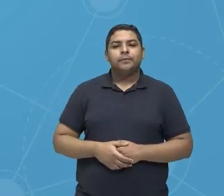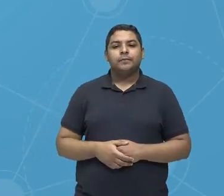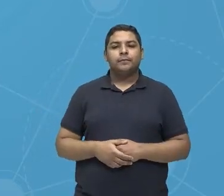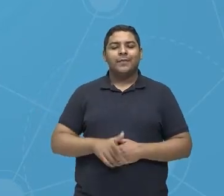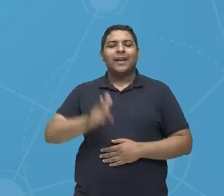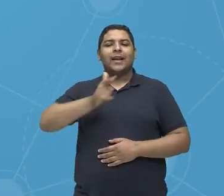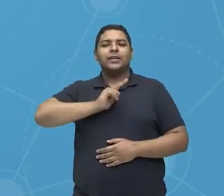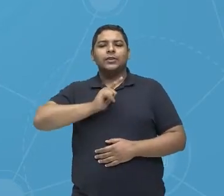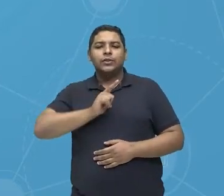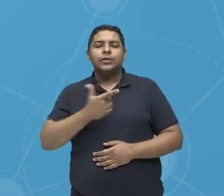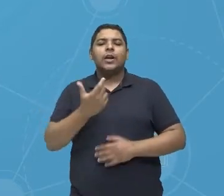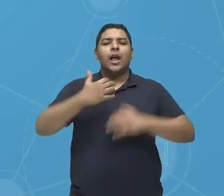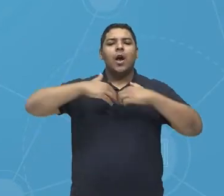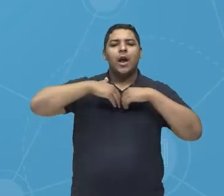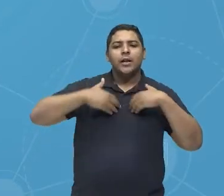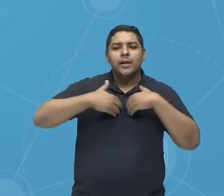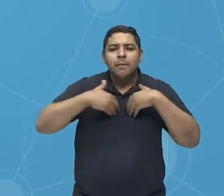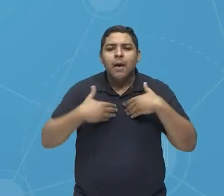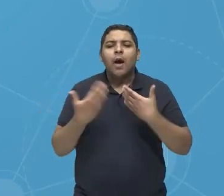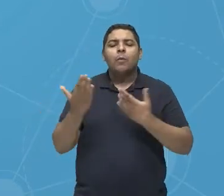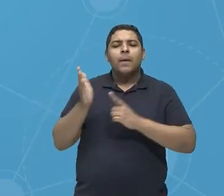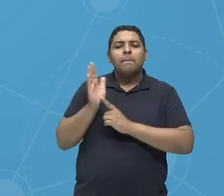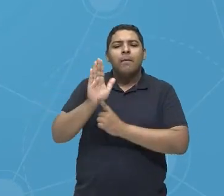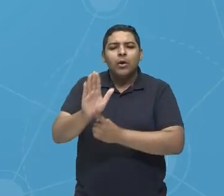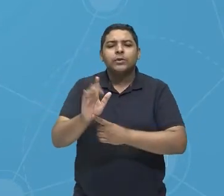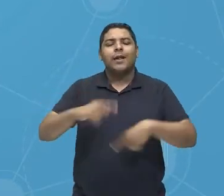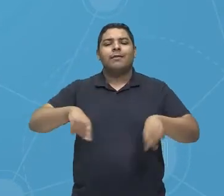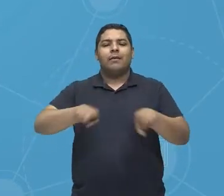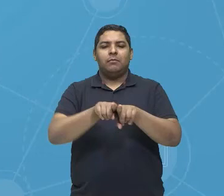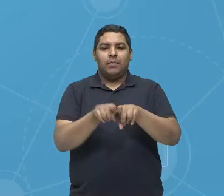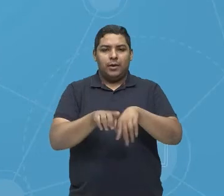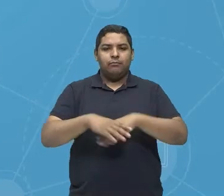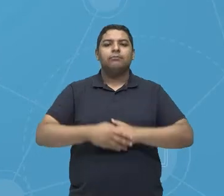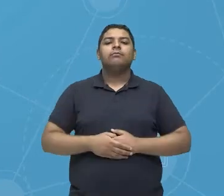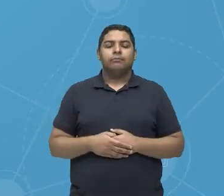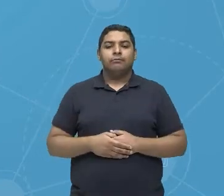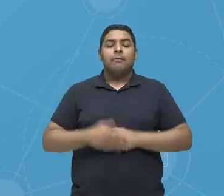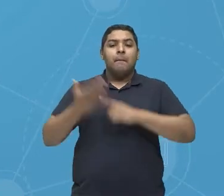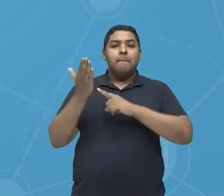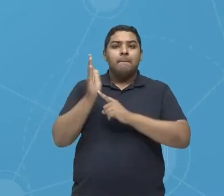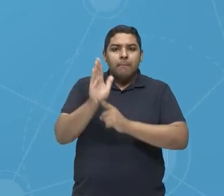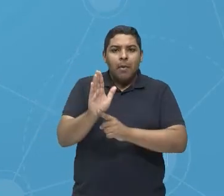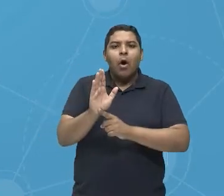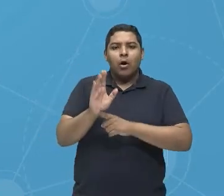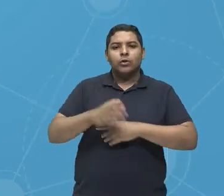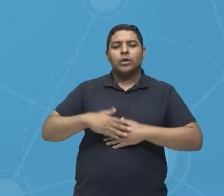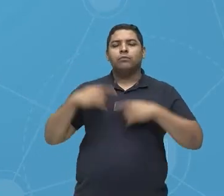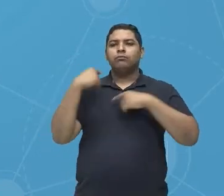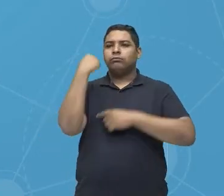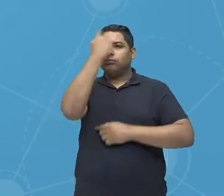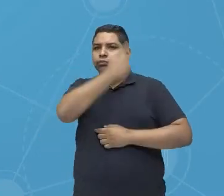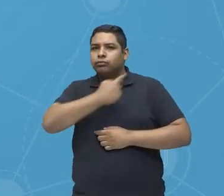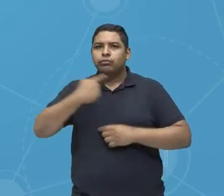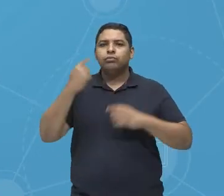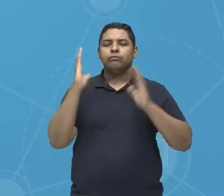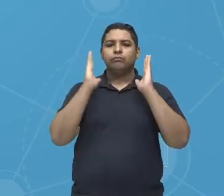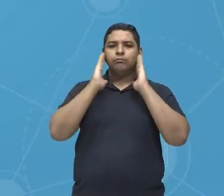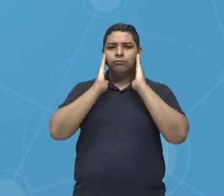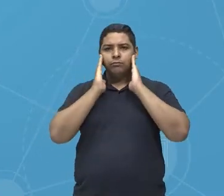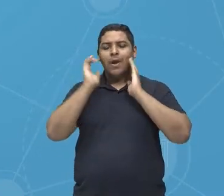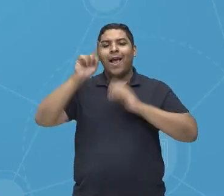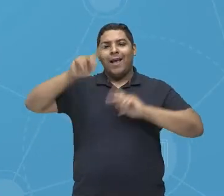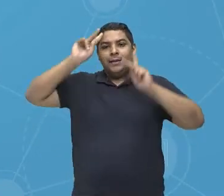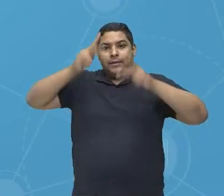tinham um animal para representar. Então, Kefren coloca a esfinge com a sua cabeça imponente, mas o corpo